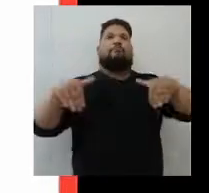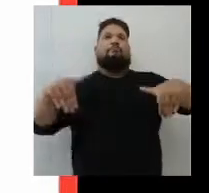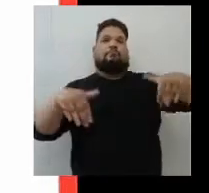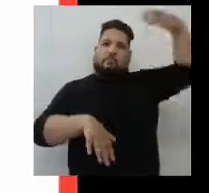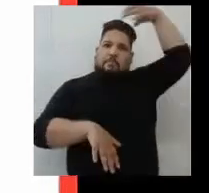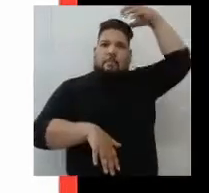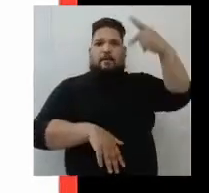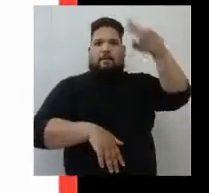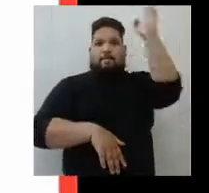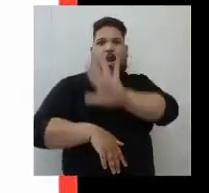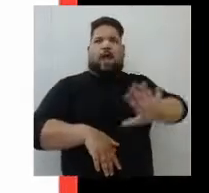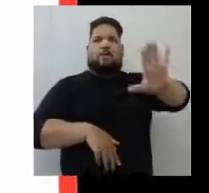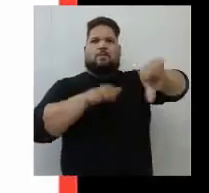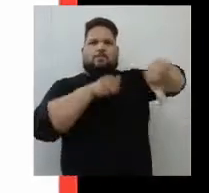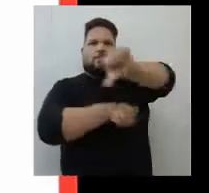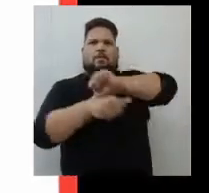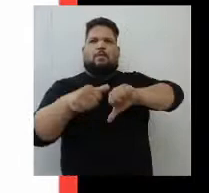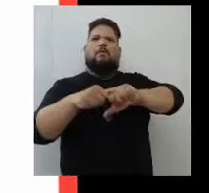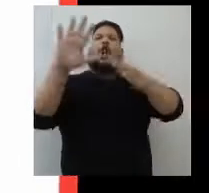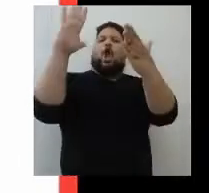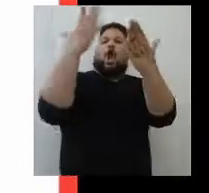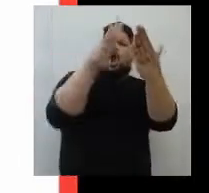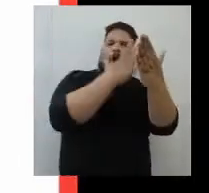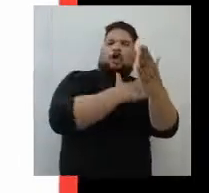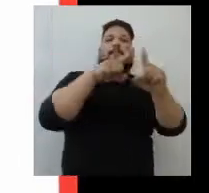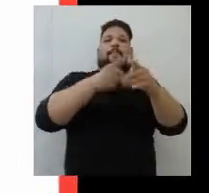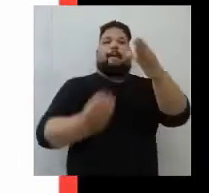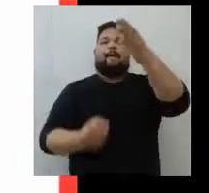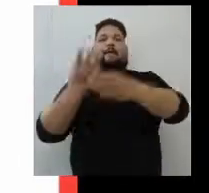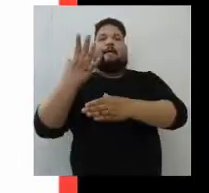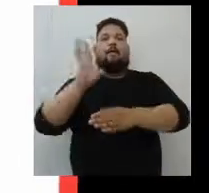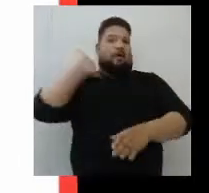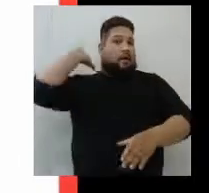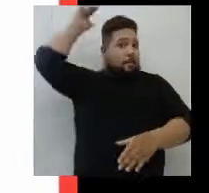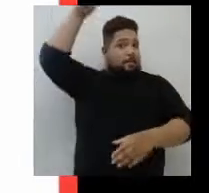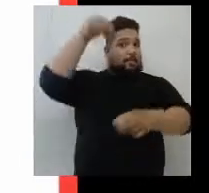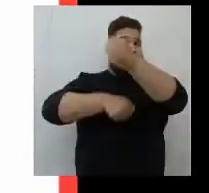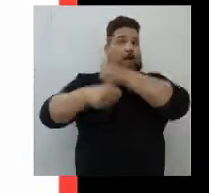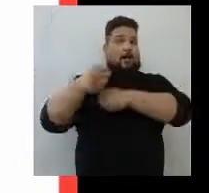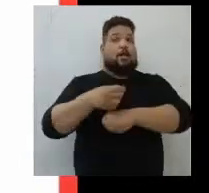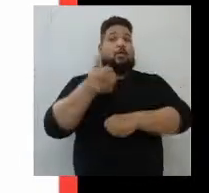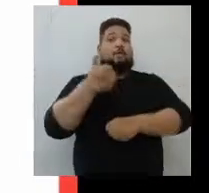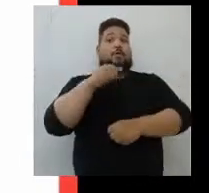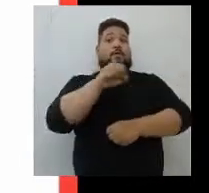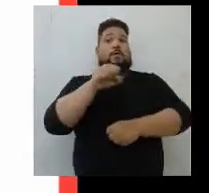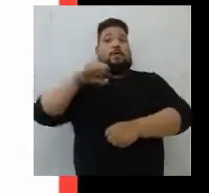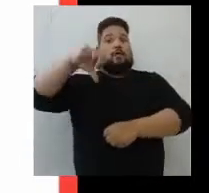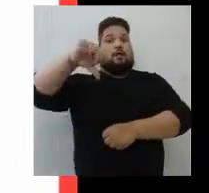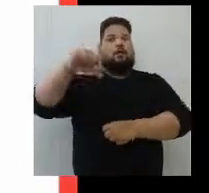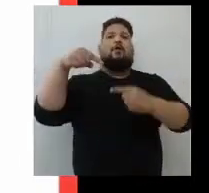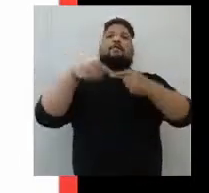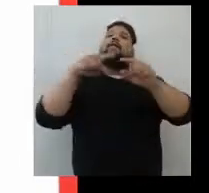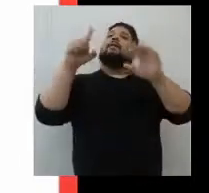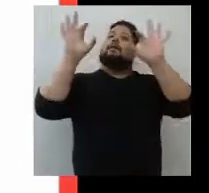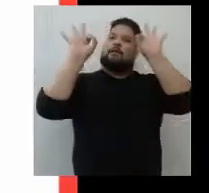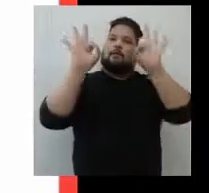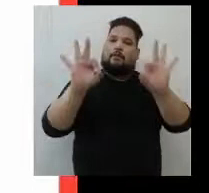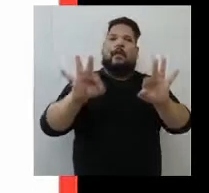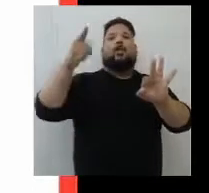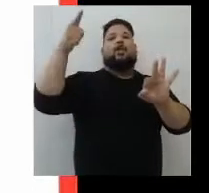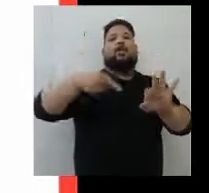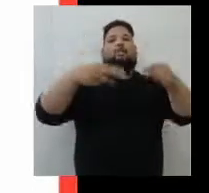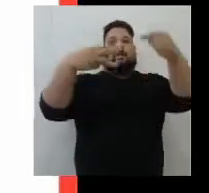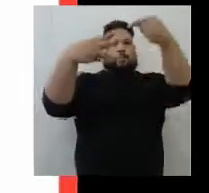brasileira e a instauração da República de 1889. Volto a repetir, são 3 questões. Anota